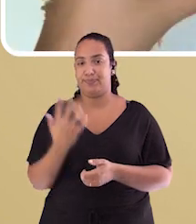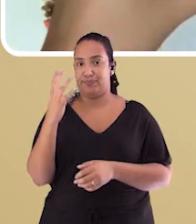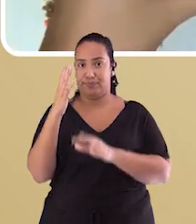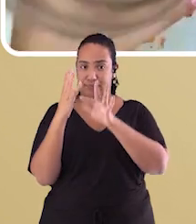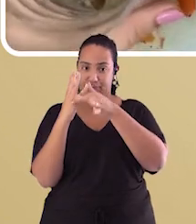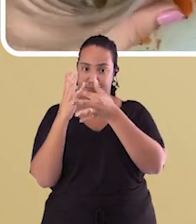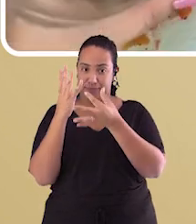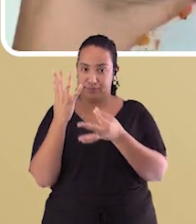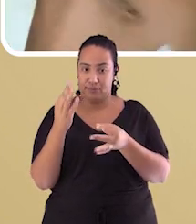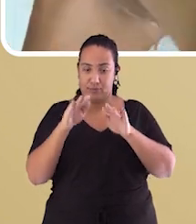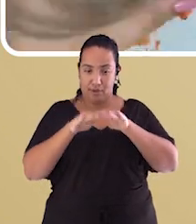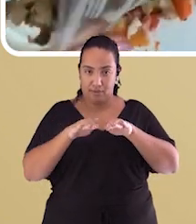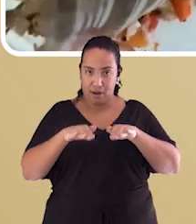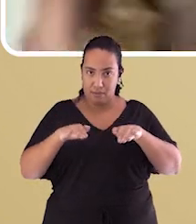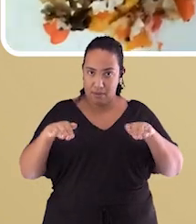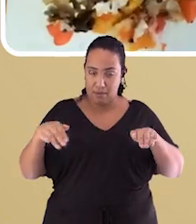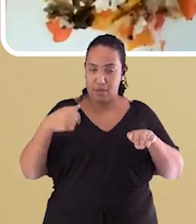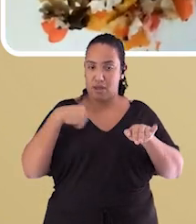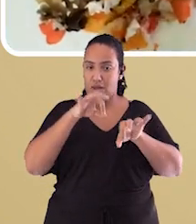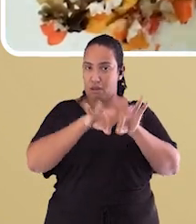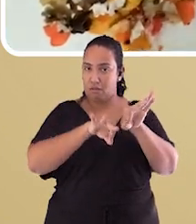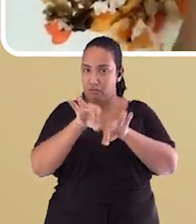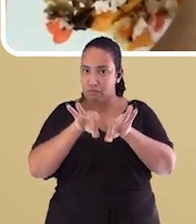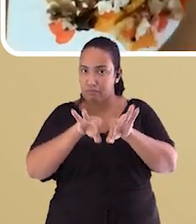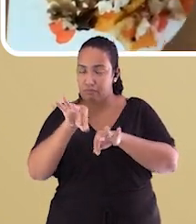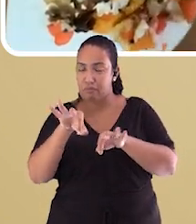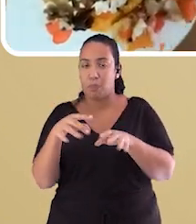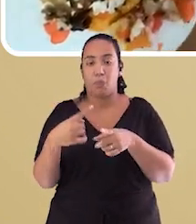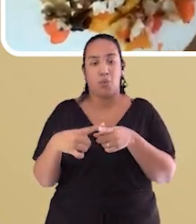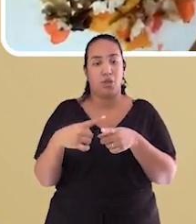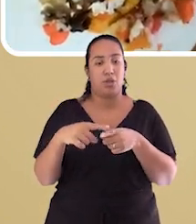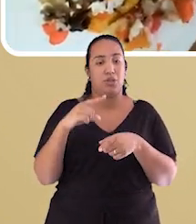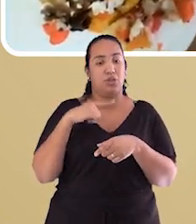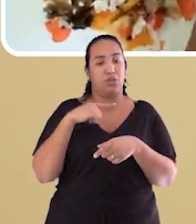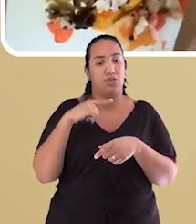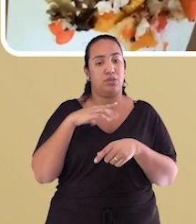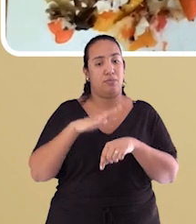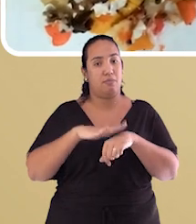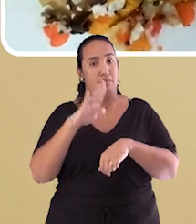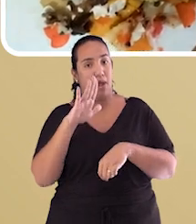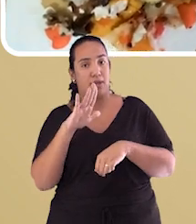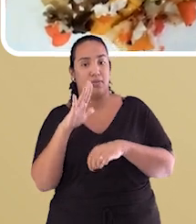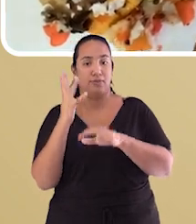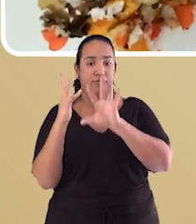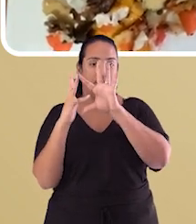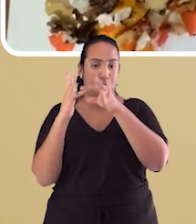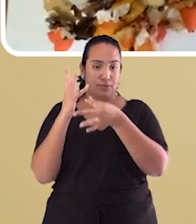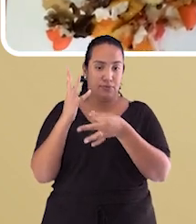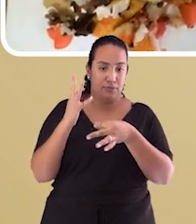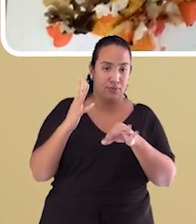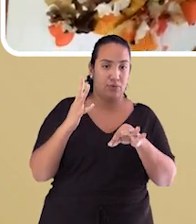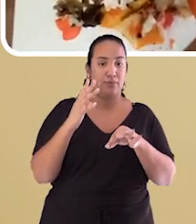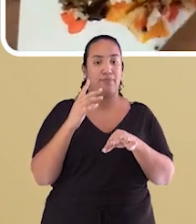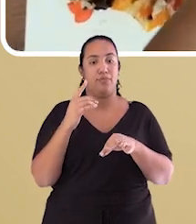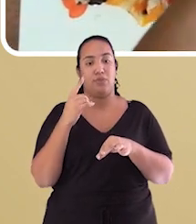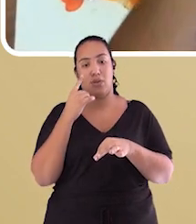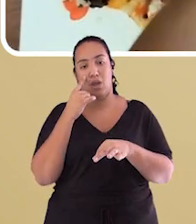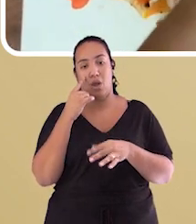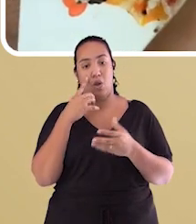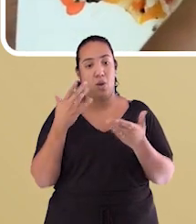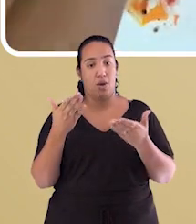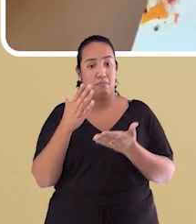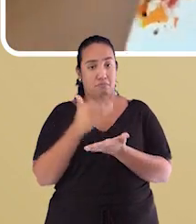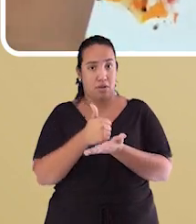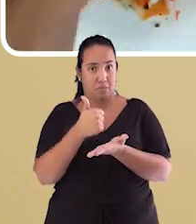as folhas direitinho bem no fundo. Dei uma ajeitada porque tinha mais folhas do que deveria. Coloquei os